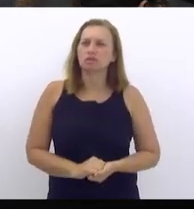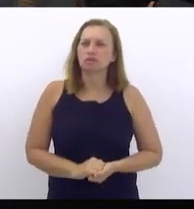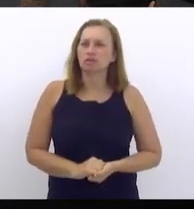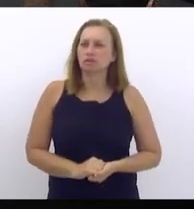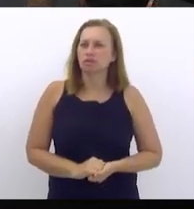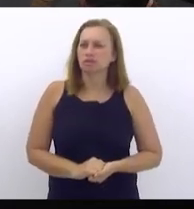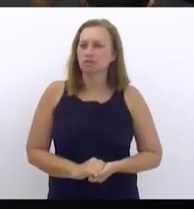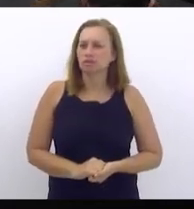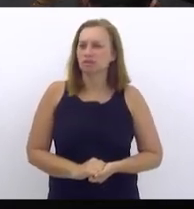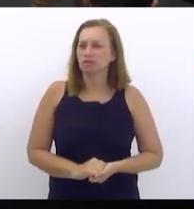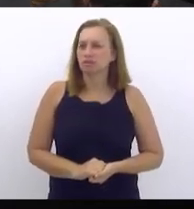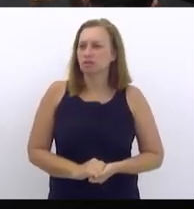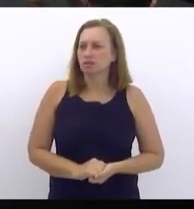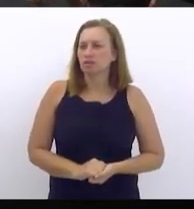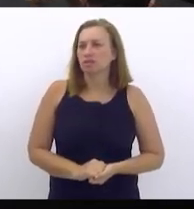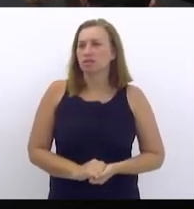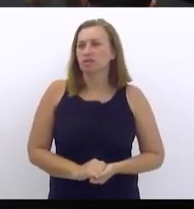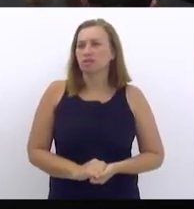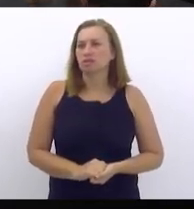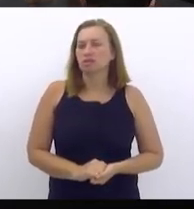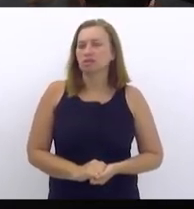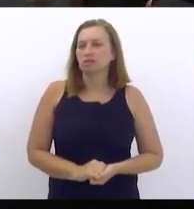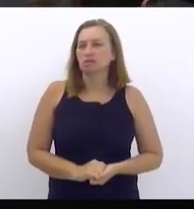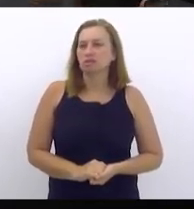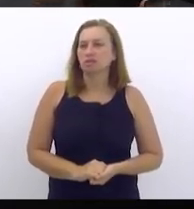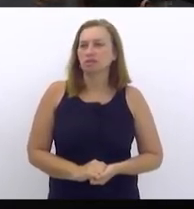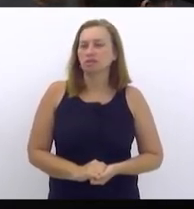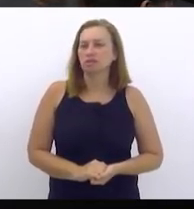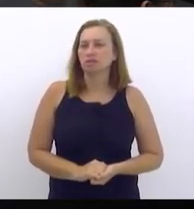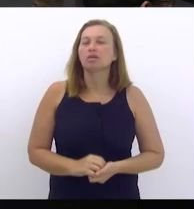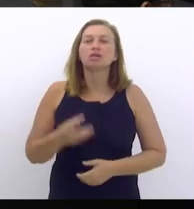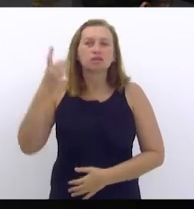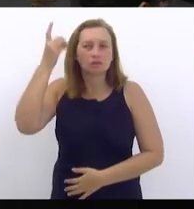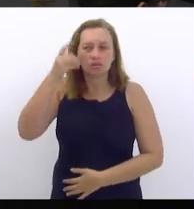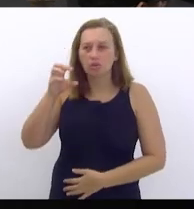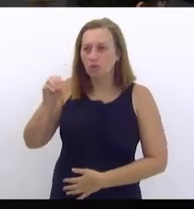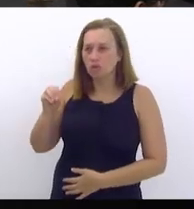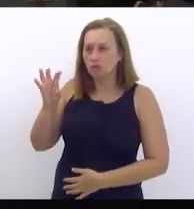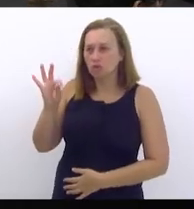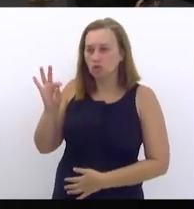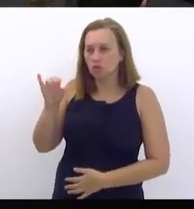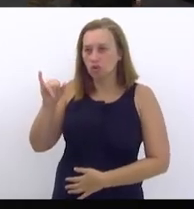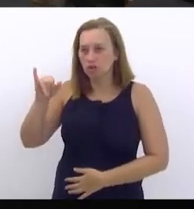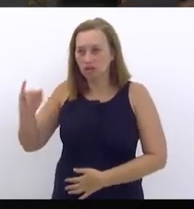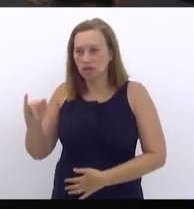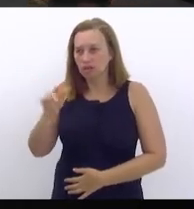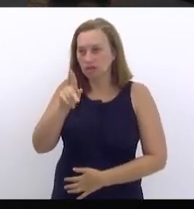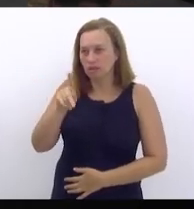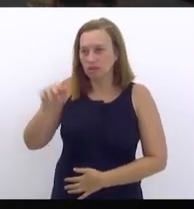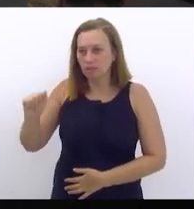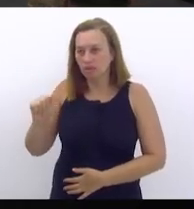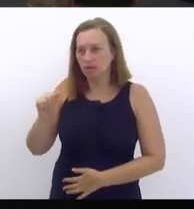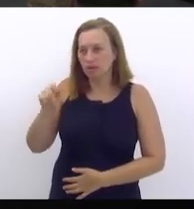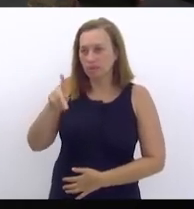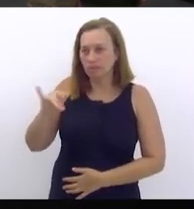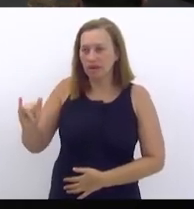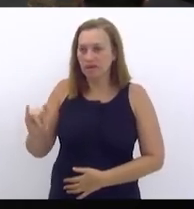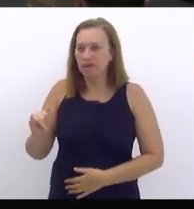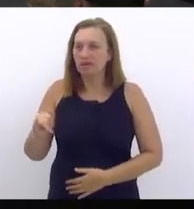Não, mas ele se inscreveu primeiro, ele já tinha vindo aqui e pediu. Mas o deputado Otônio de Paula Pai, muito cordialmente, vai